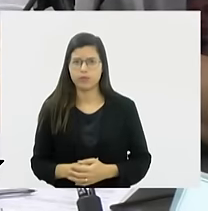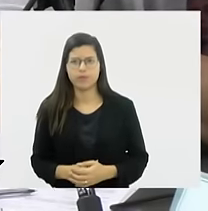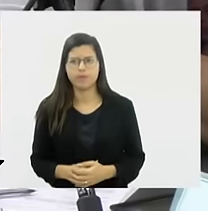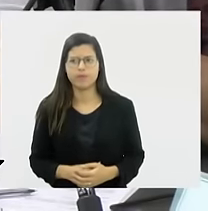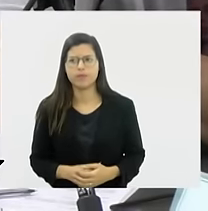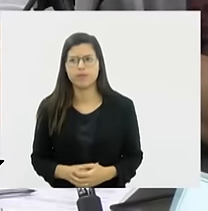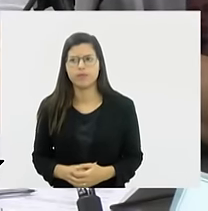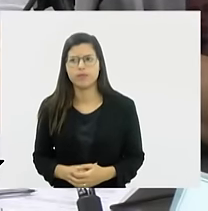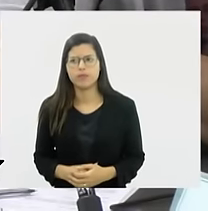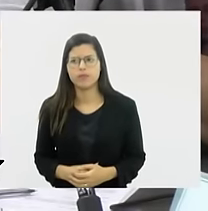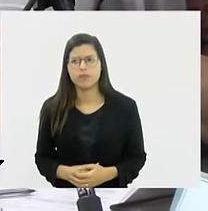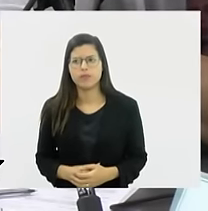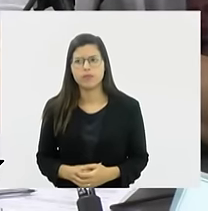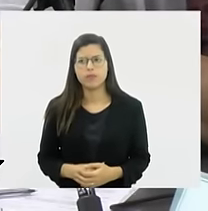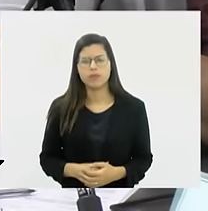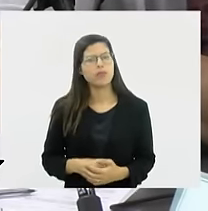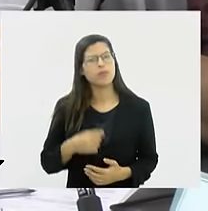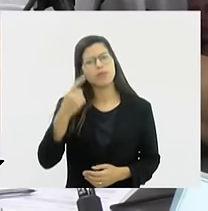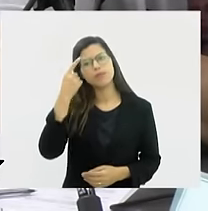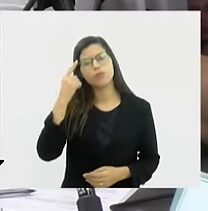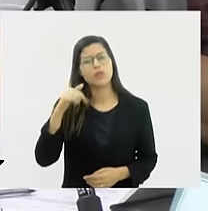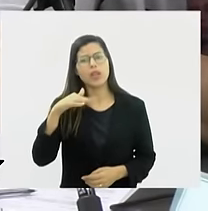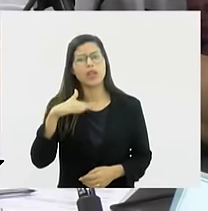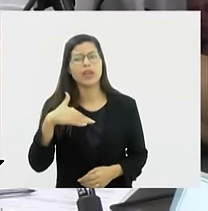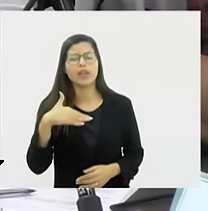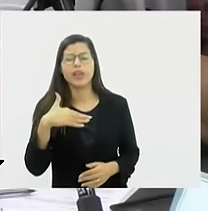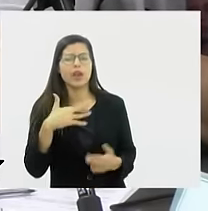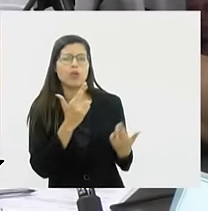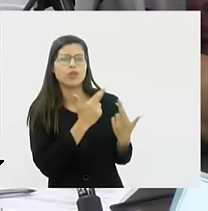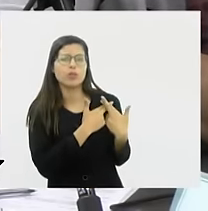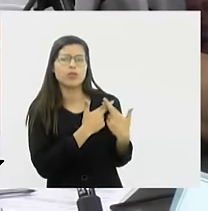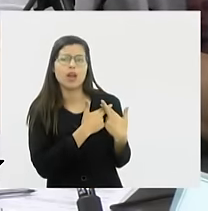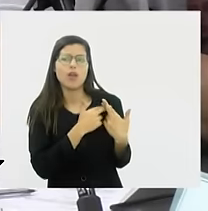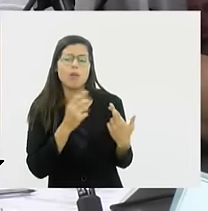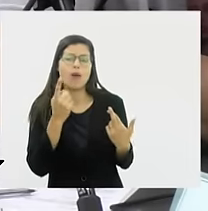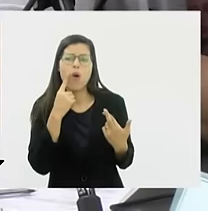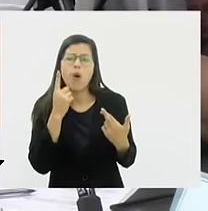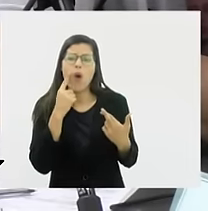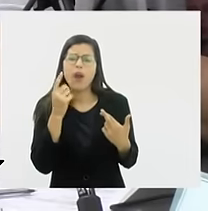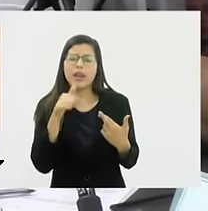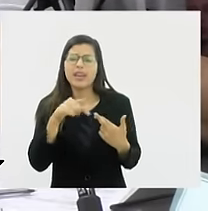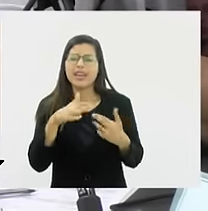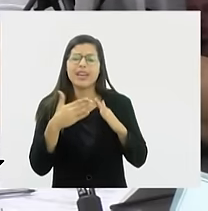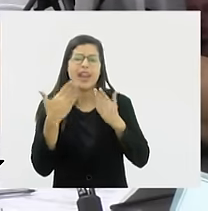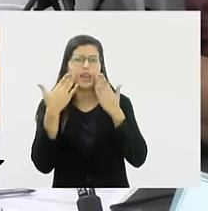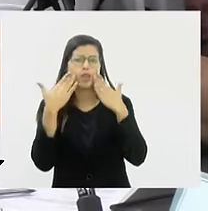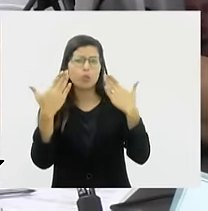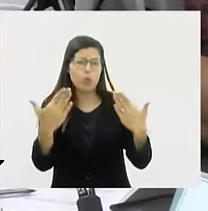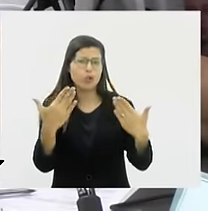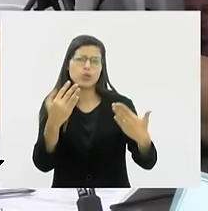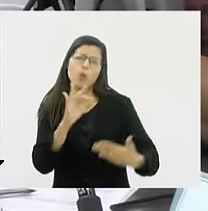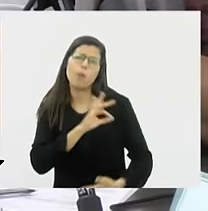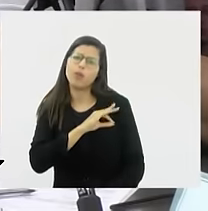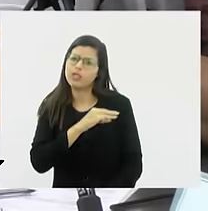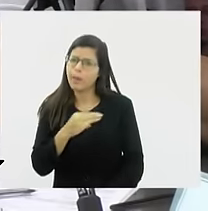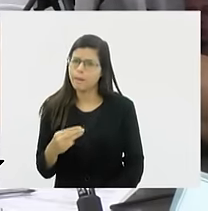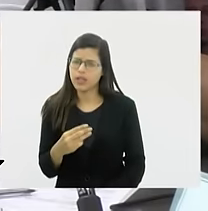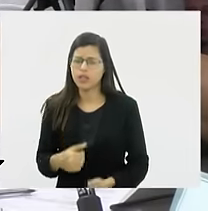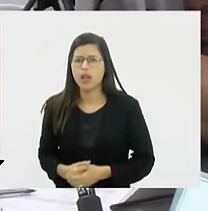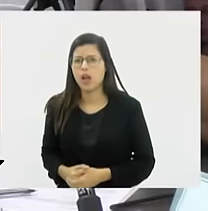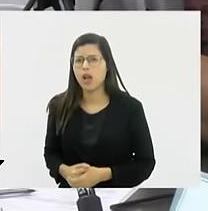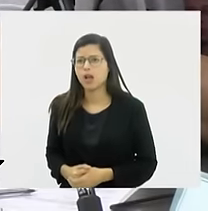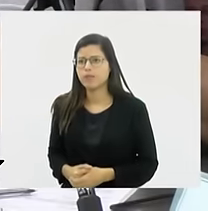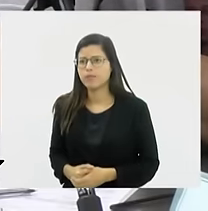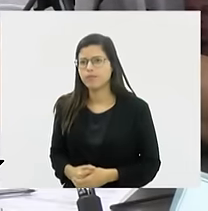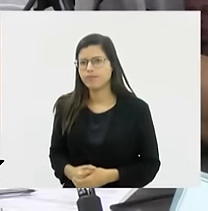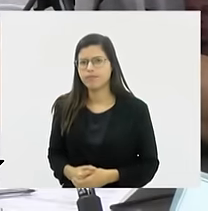responsável. Mas quem passa e olha... Agora. Olha quem está exposto. Finge que eu sou um cidadão Polícia Militar. Que sei que vou sofrer numa blitz dessa.